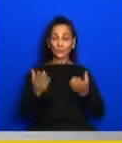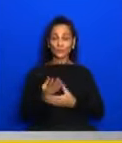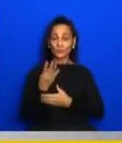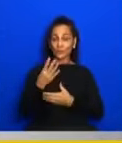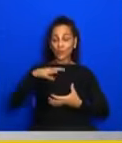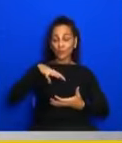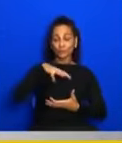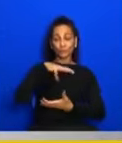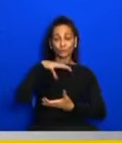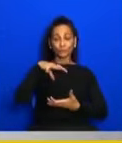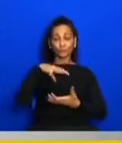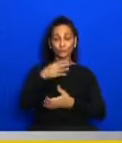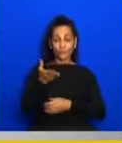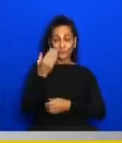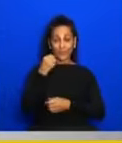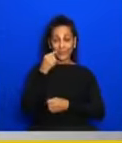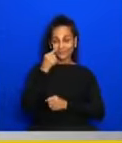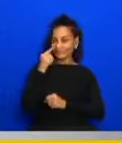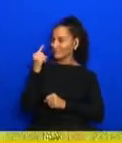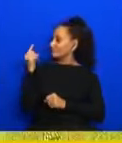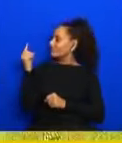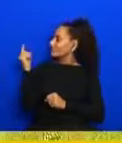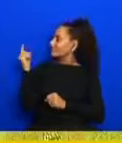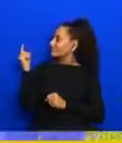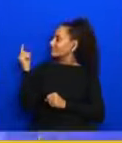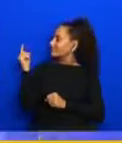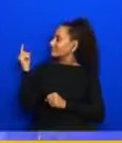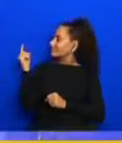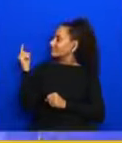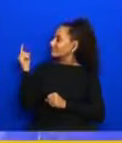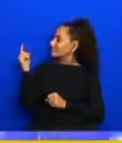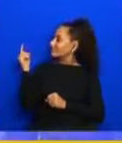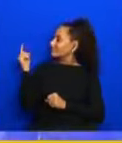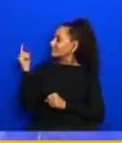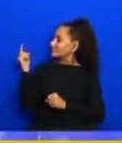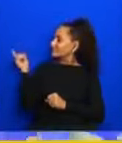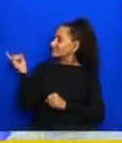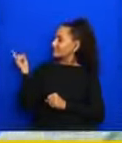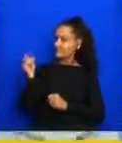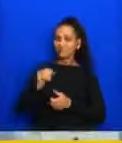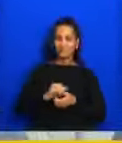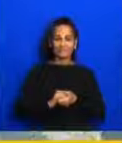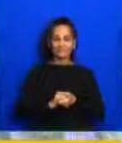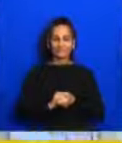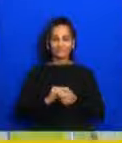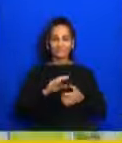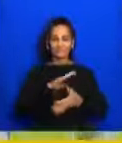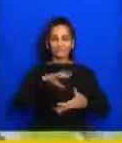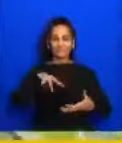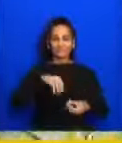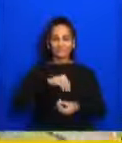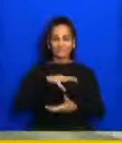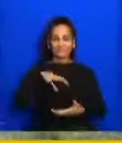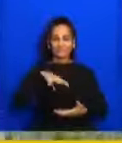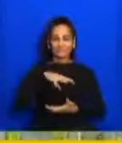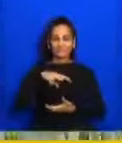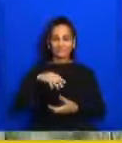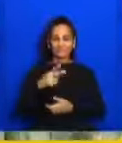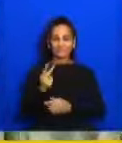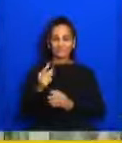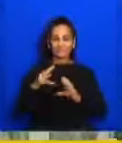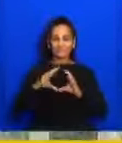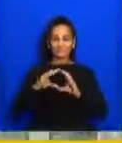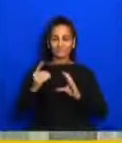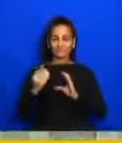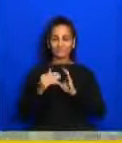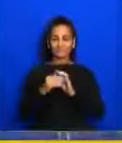número 4 foi ligado. Vamos lá? Bolas posicionadas. Valendo! Globo carregado, embaralhando